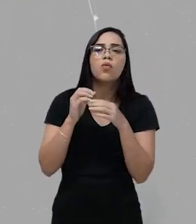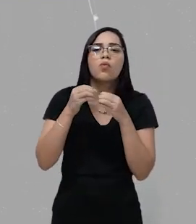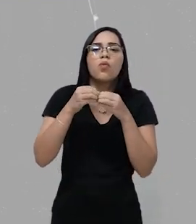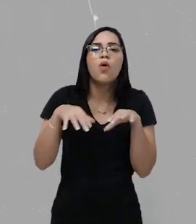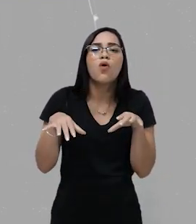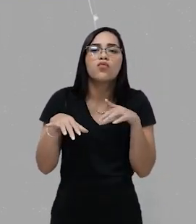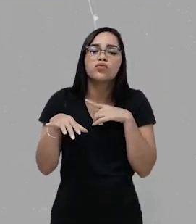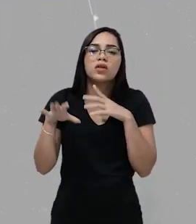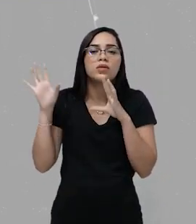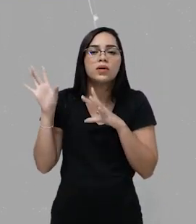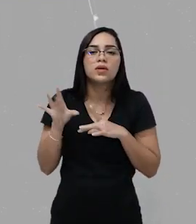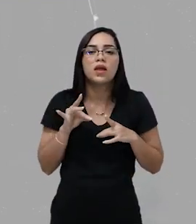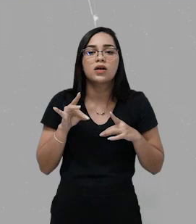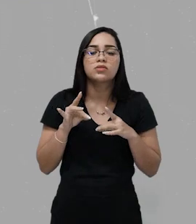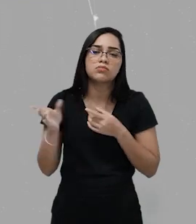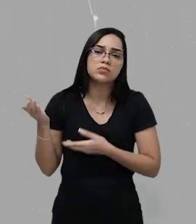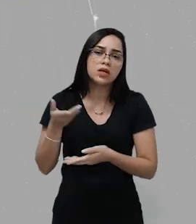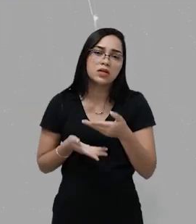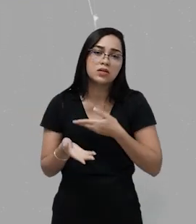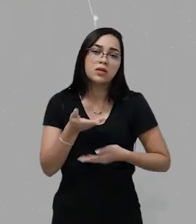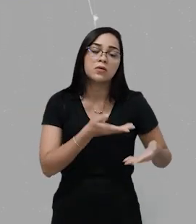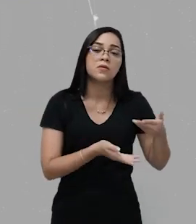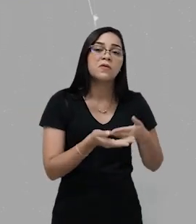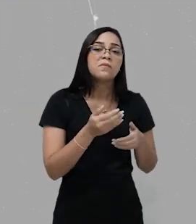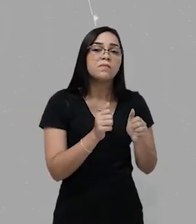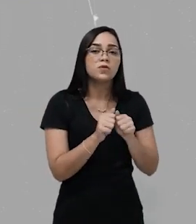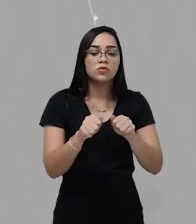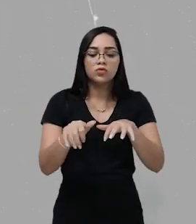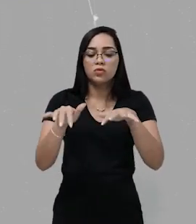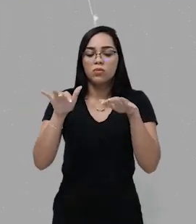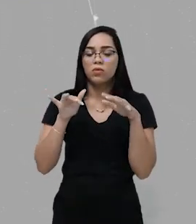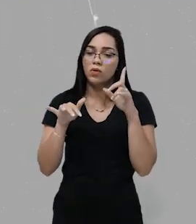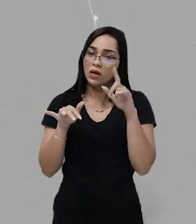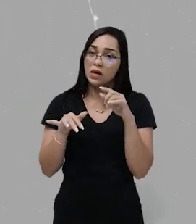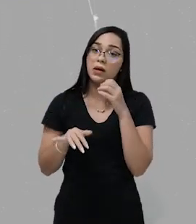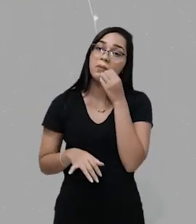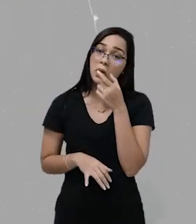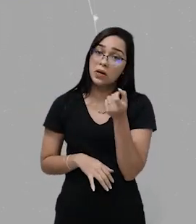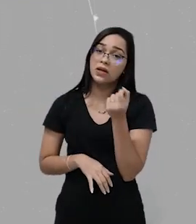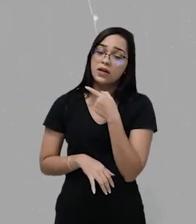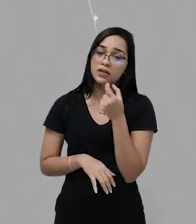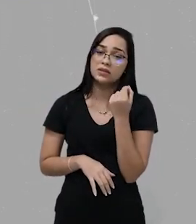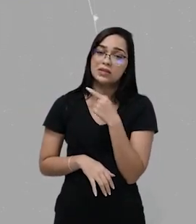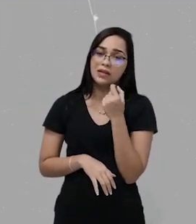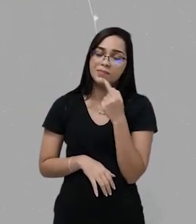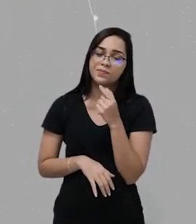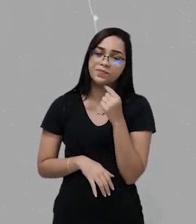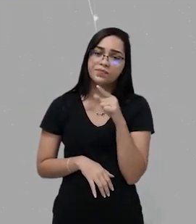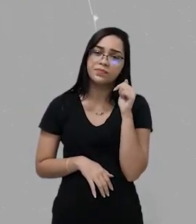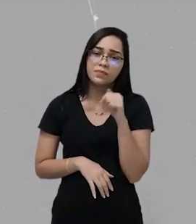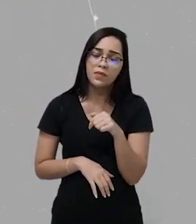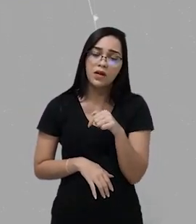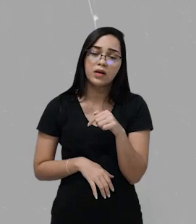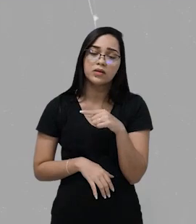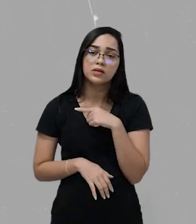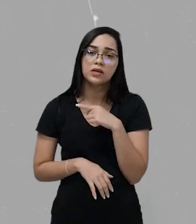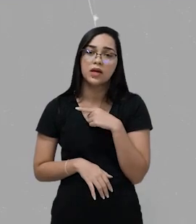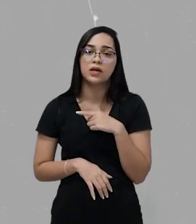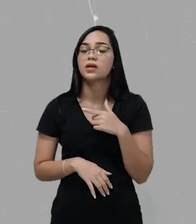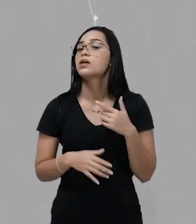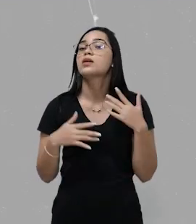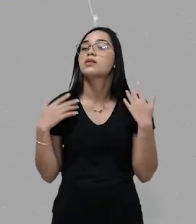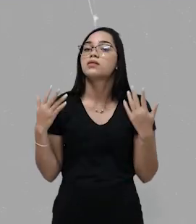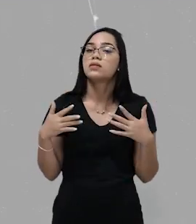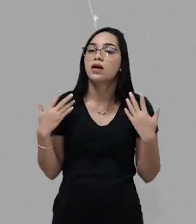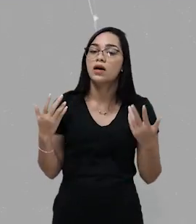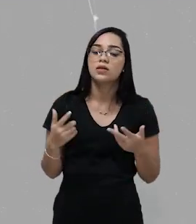As personagens interagem com o público e é uma peça muito engraçada. Então, aqui eu tenho